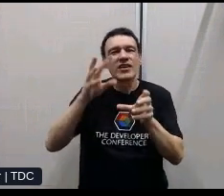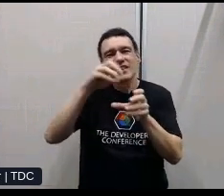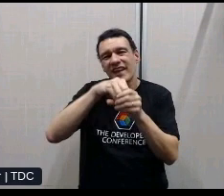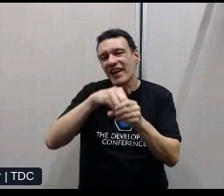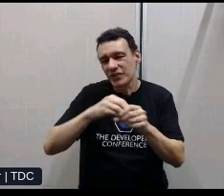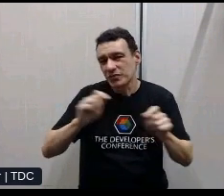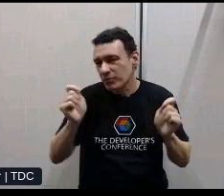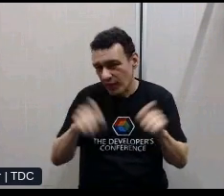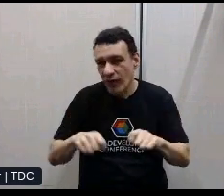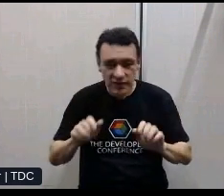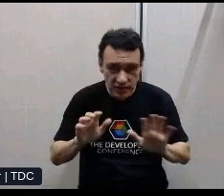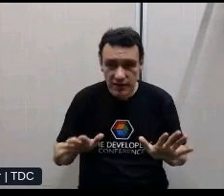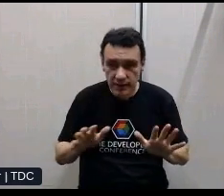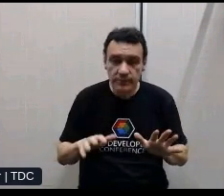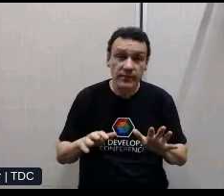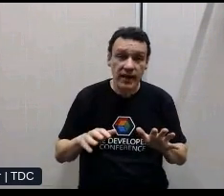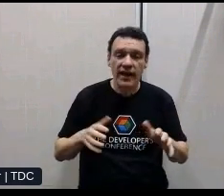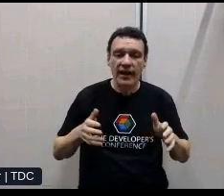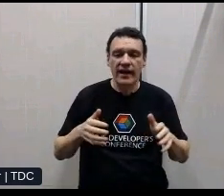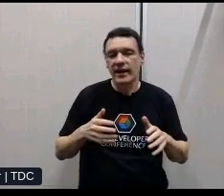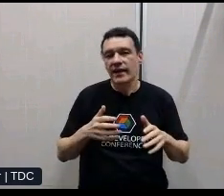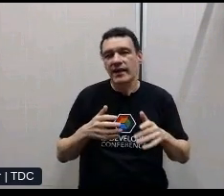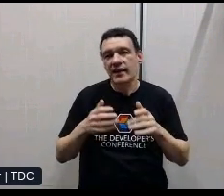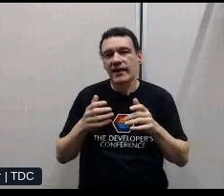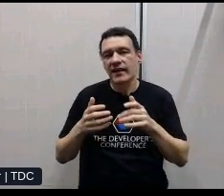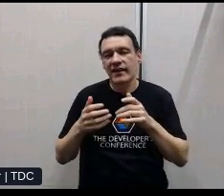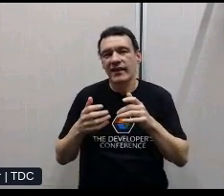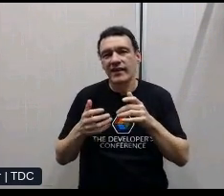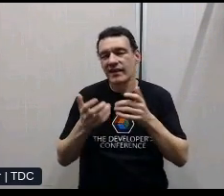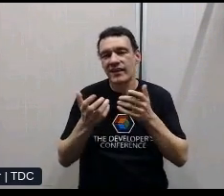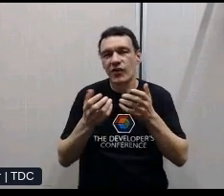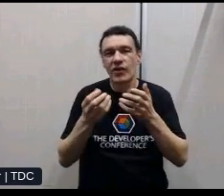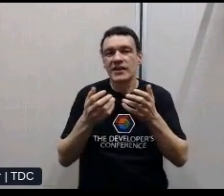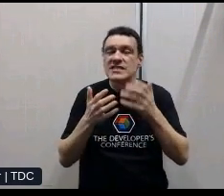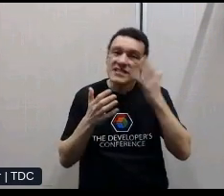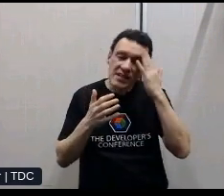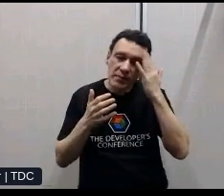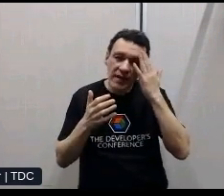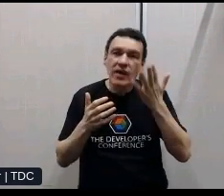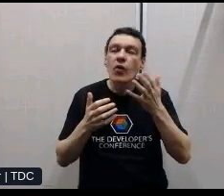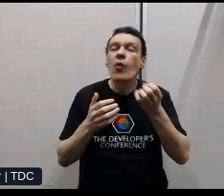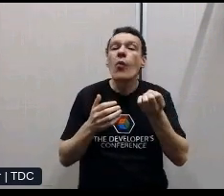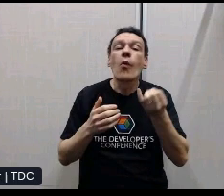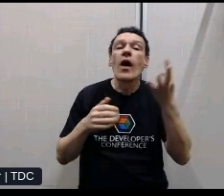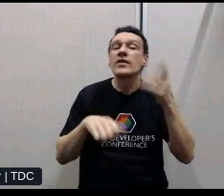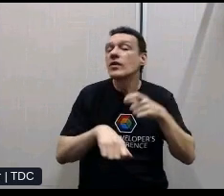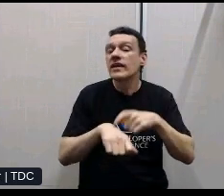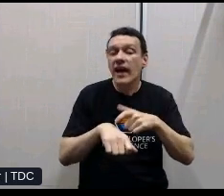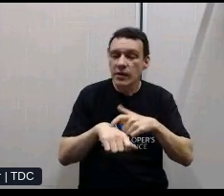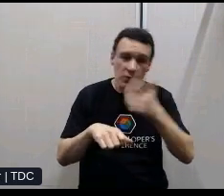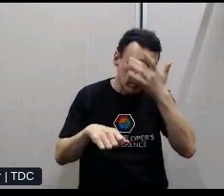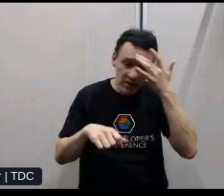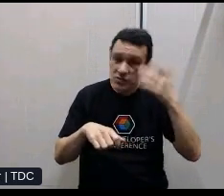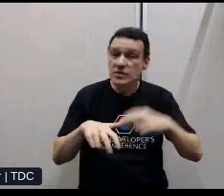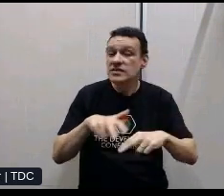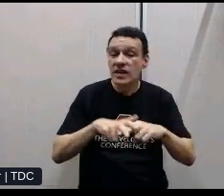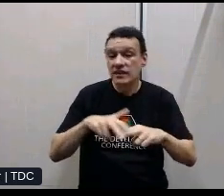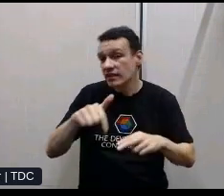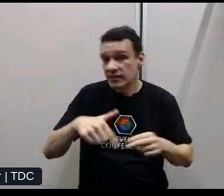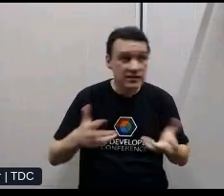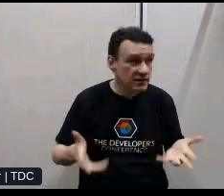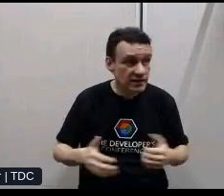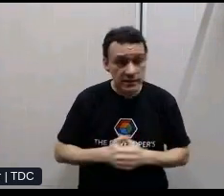tecnologia também nessa cadeira, que ela vai poder medir quanto tempo essa pessoa ficou sentada, se esse tempo que ela